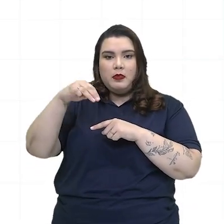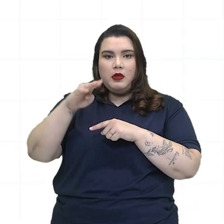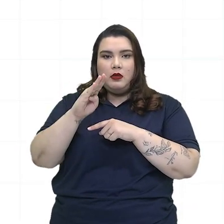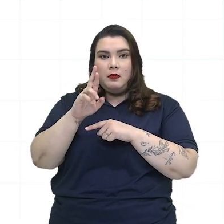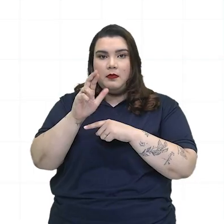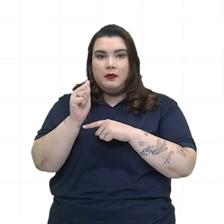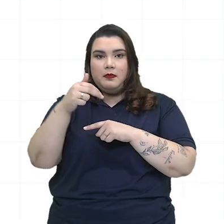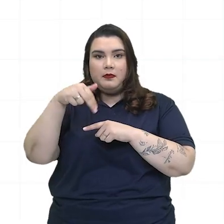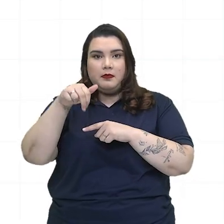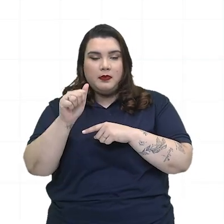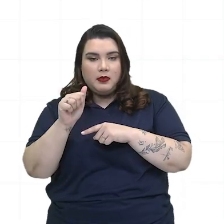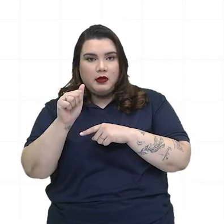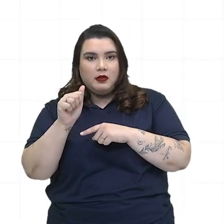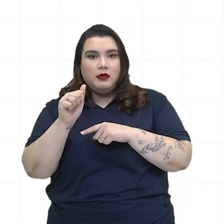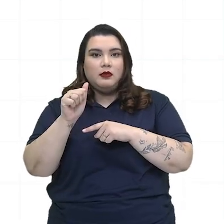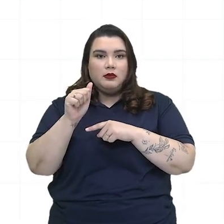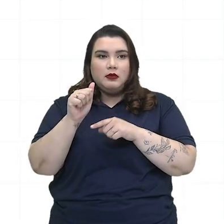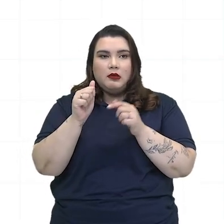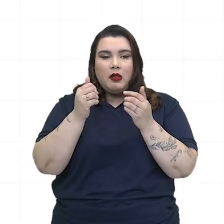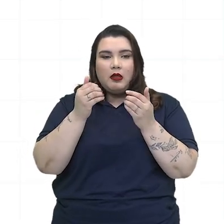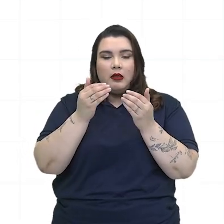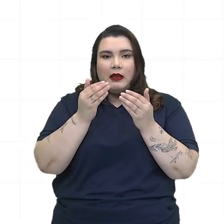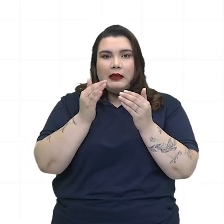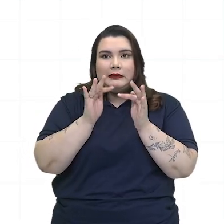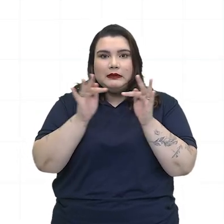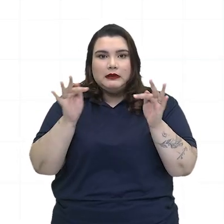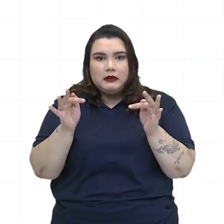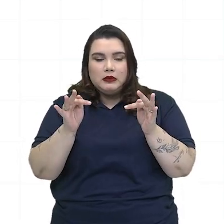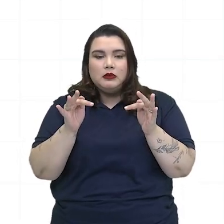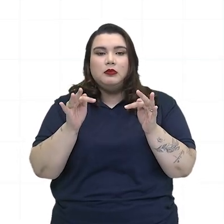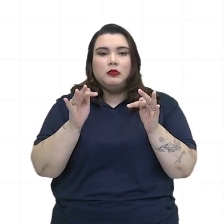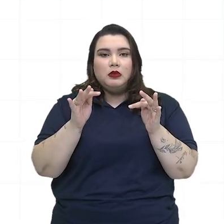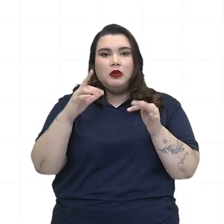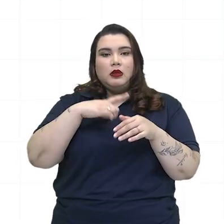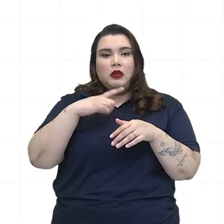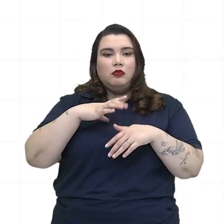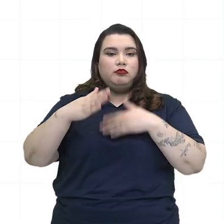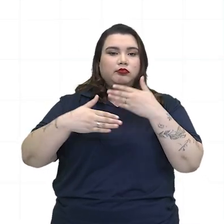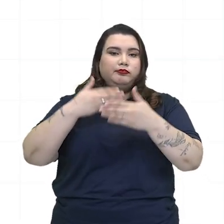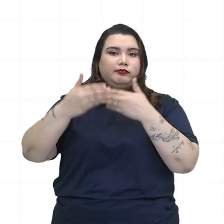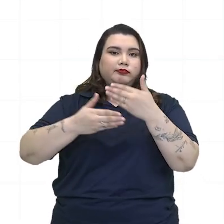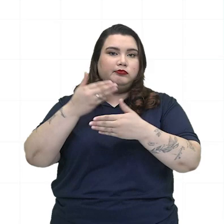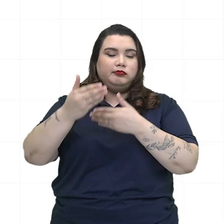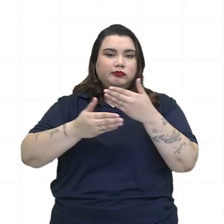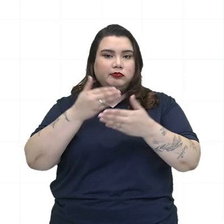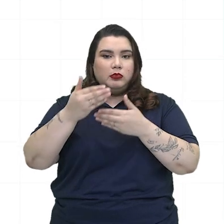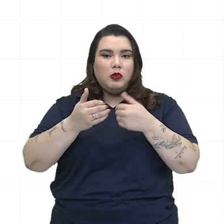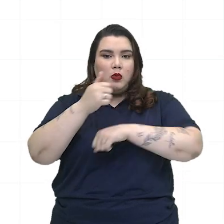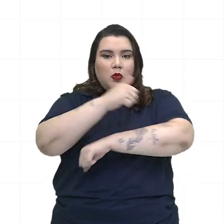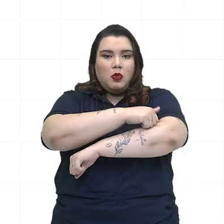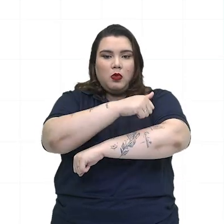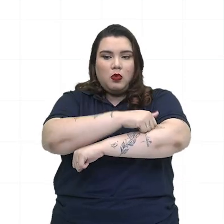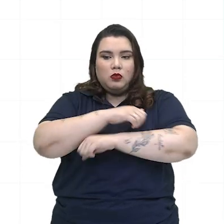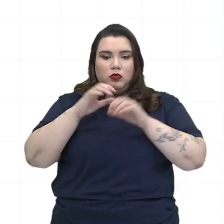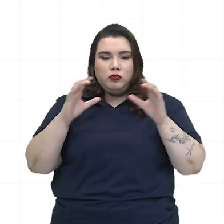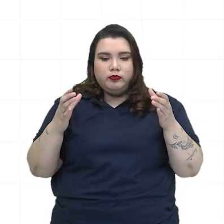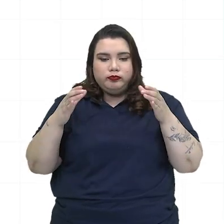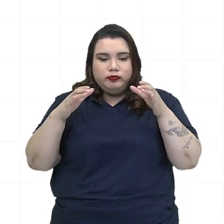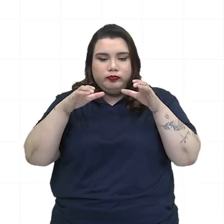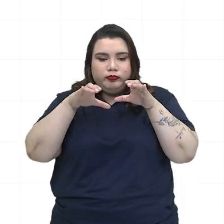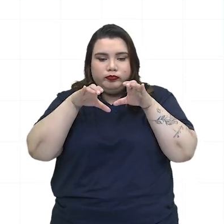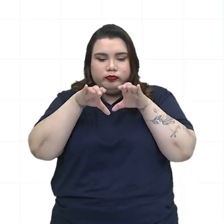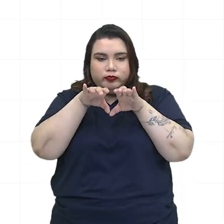como é que eu posso dizer, delicada na cabeça do bebê, e com o passar do tempo ali, os ossos vão se unindo, né? Aquela